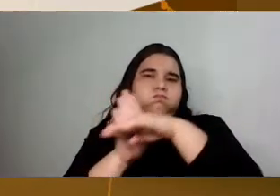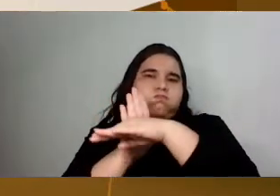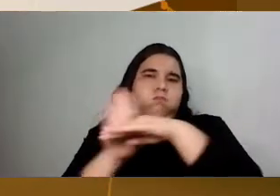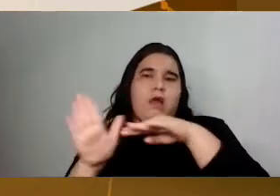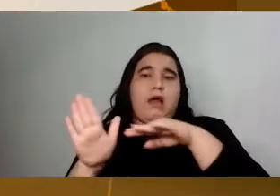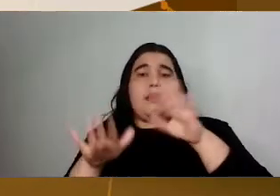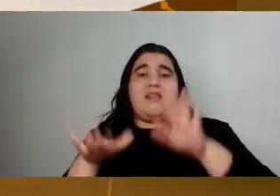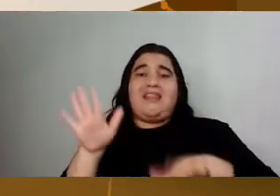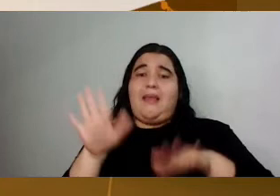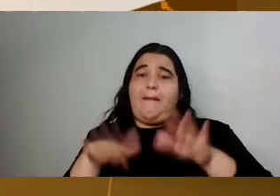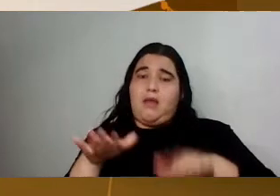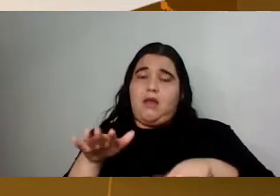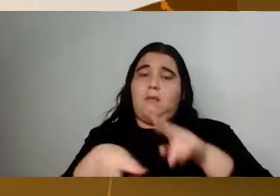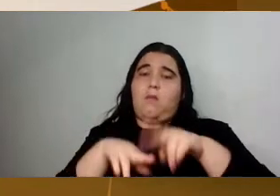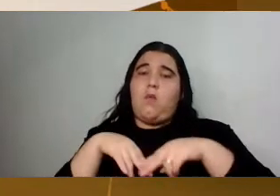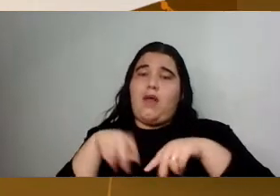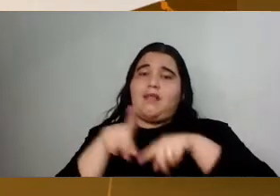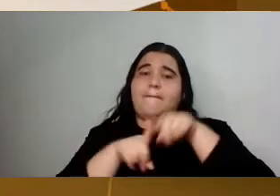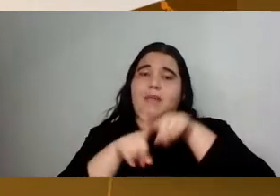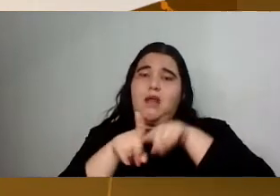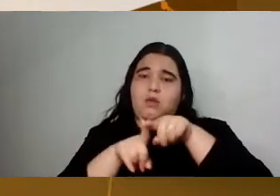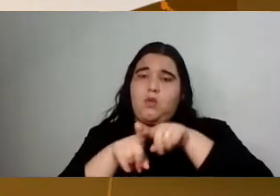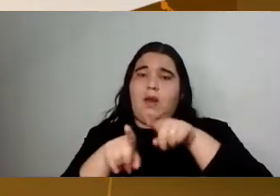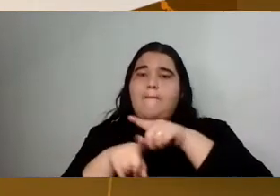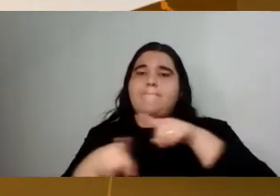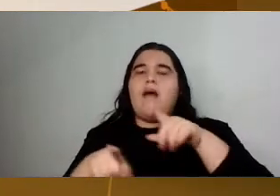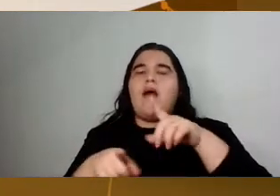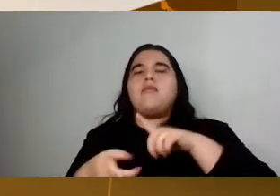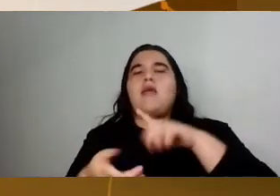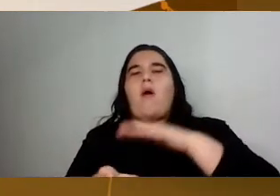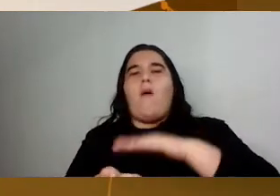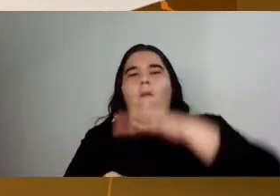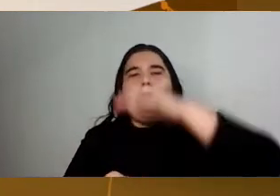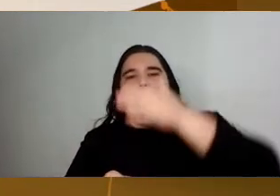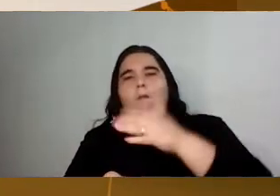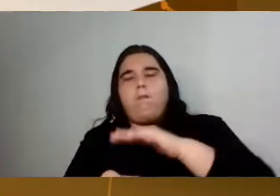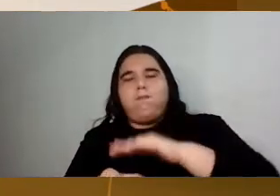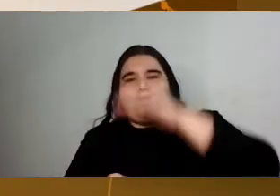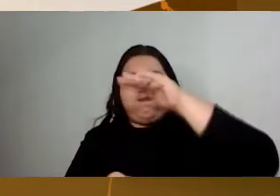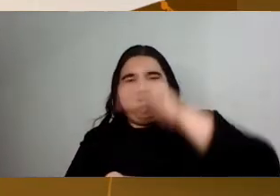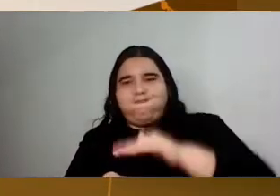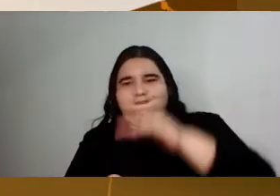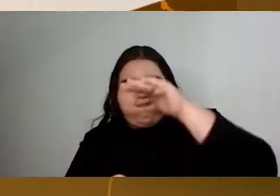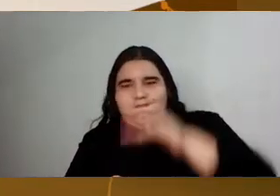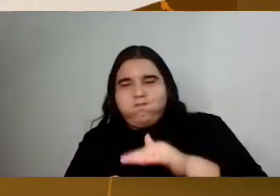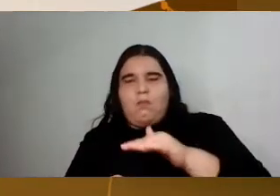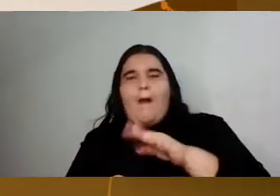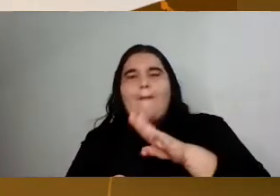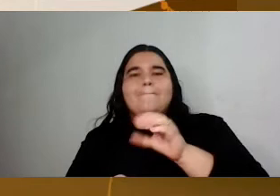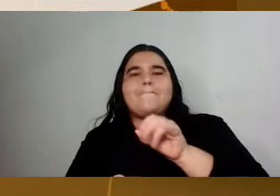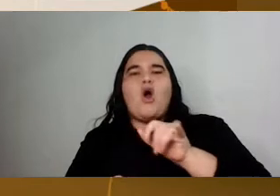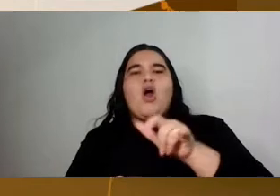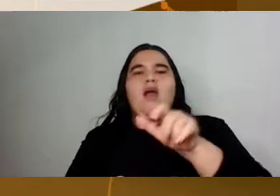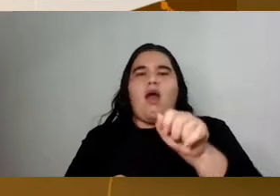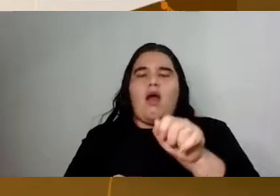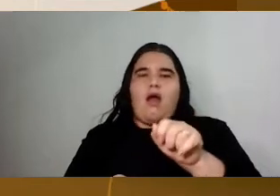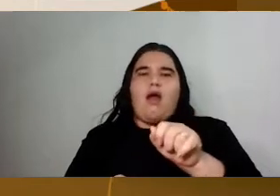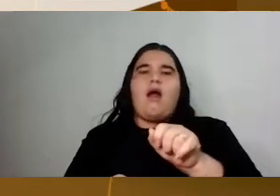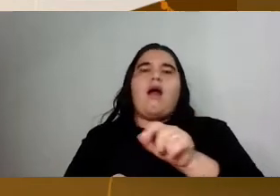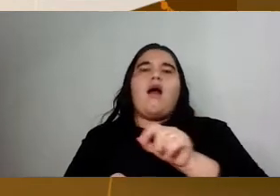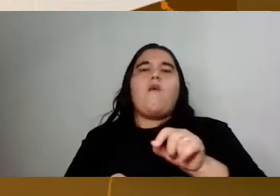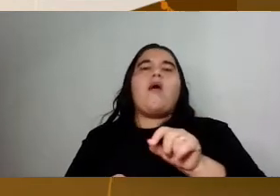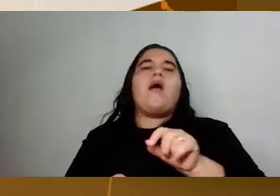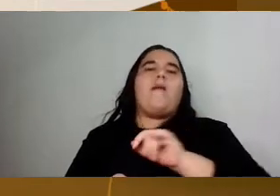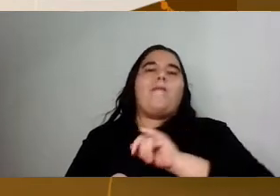ele baixe, existe uma boia aqui que detecta e aí manda um sinal para a máquina. E esse sinal para a máquina e fecha